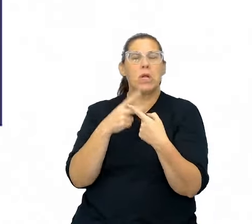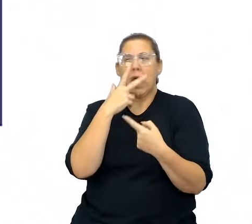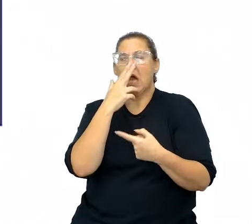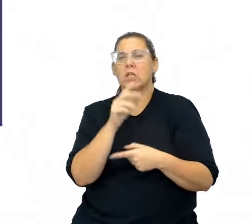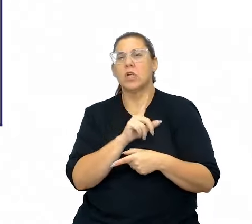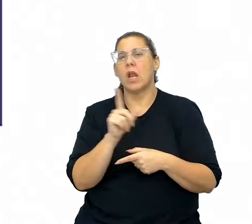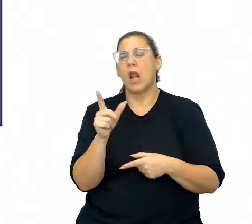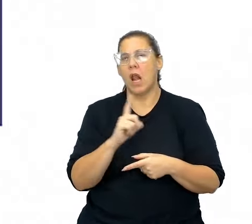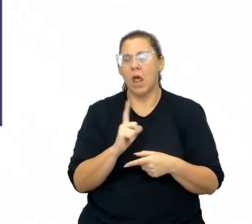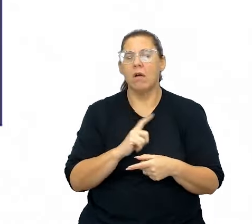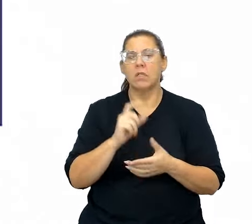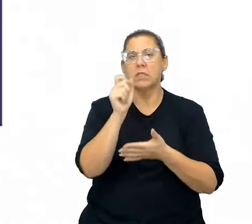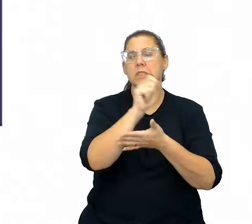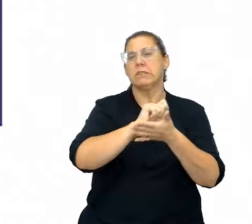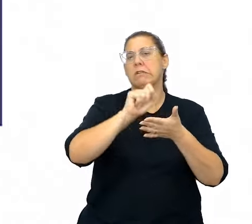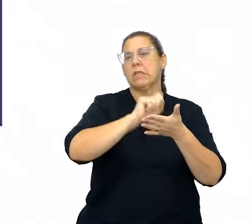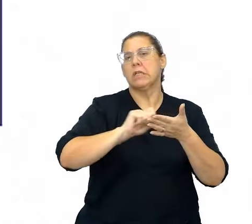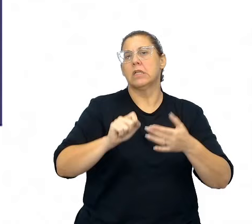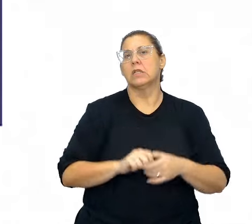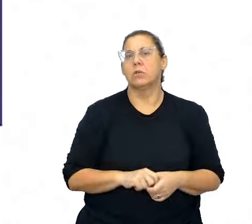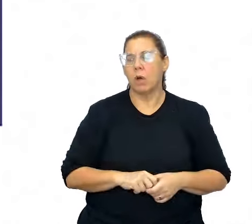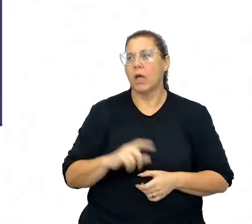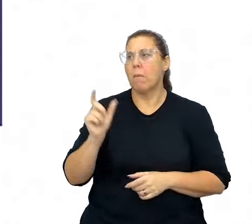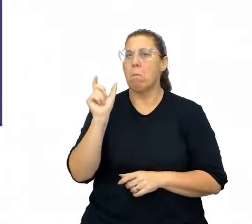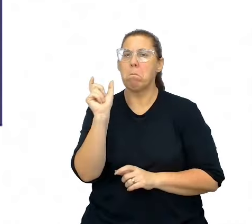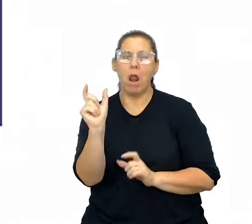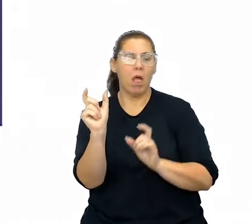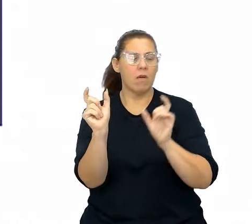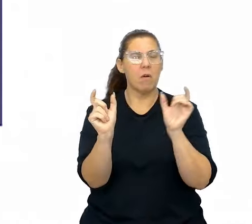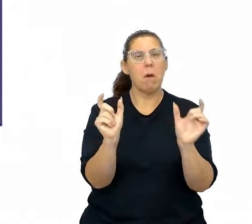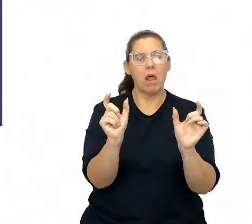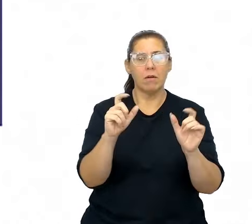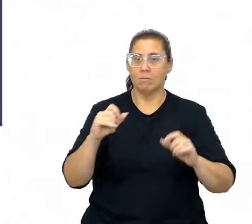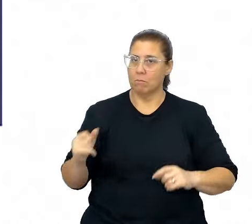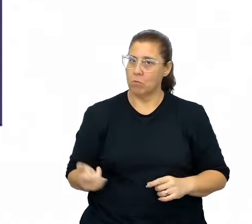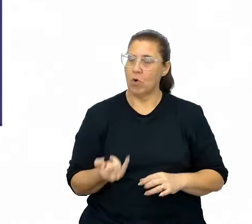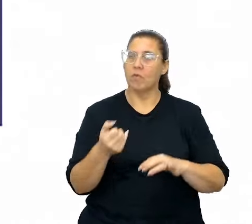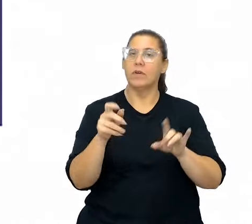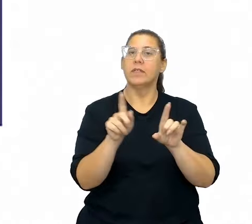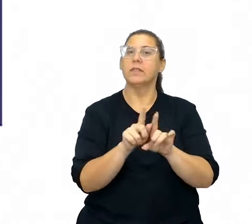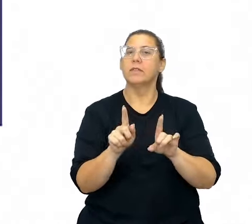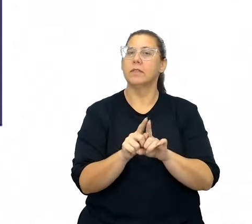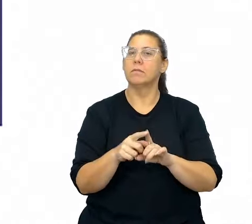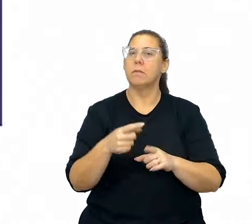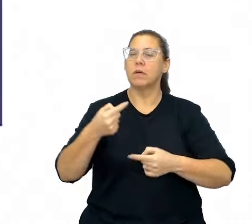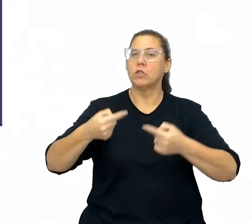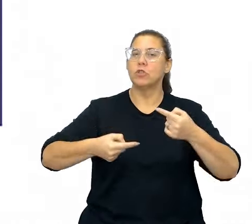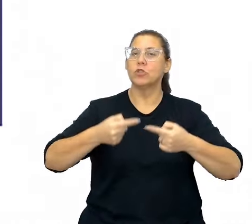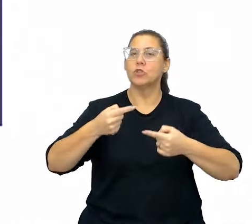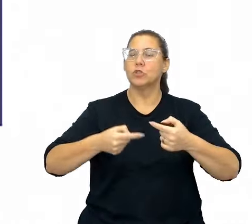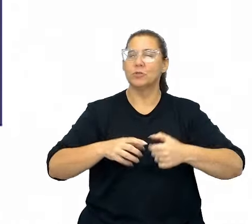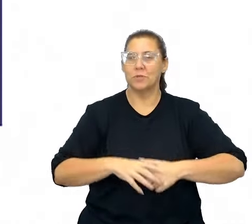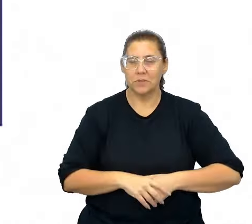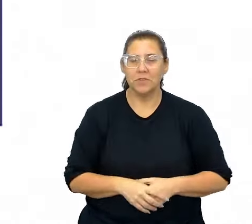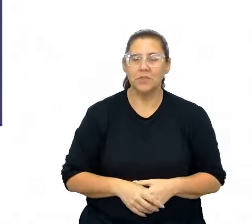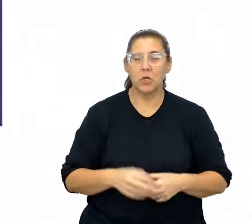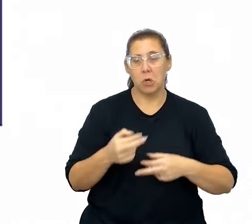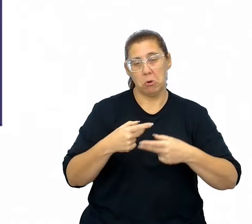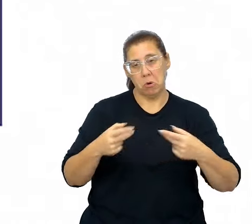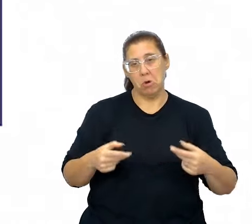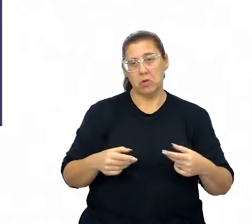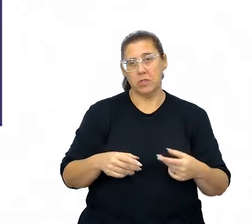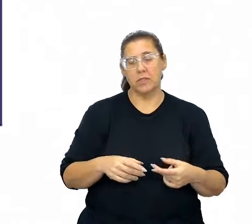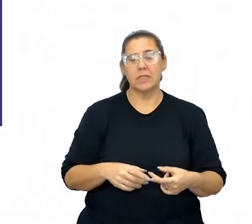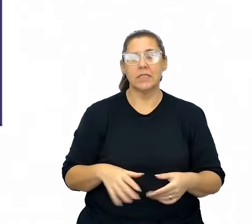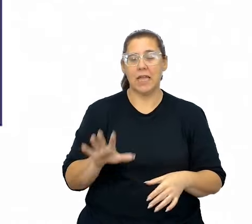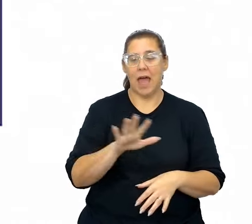ali está escrito aquelas palavras, aproveitando para problematizar aspectos do sistema